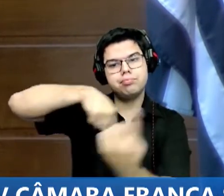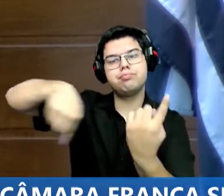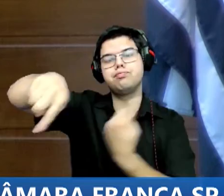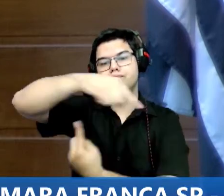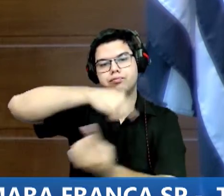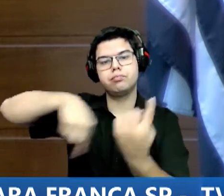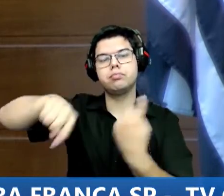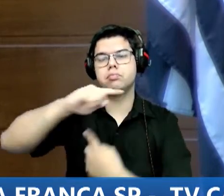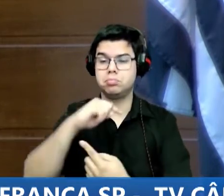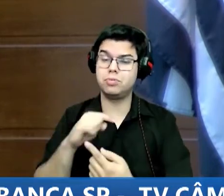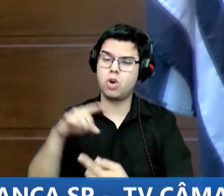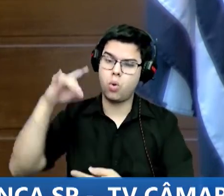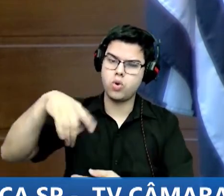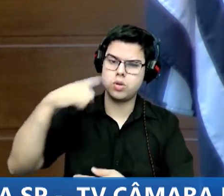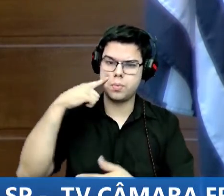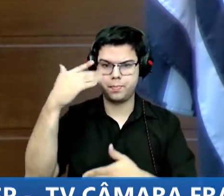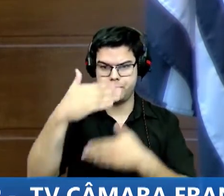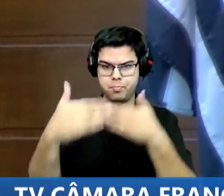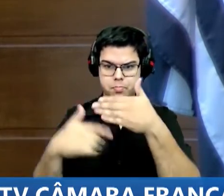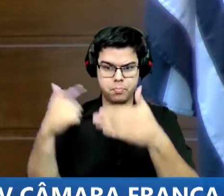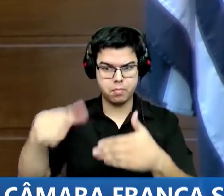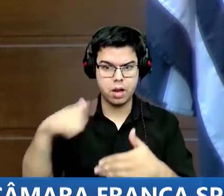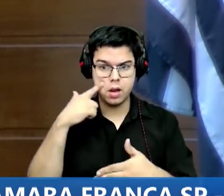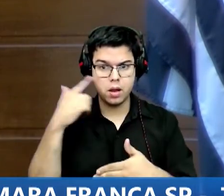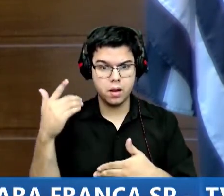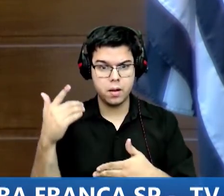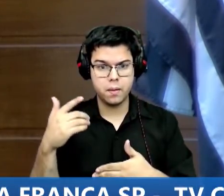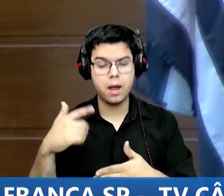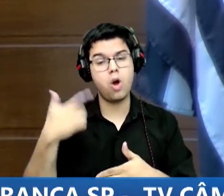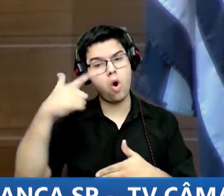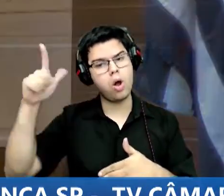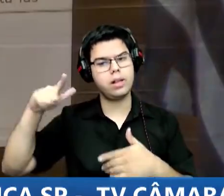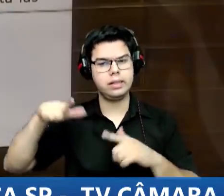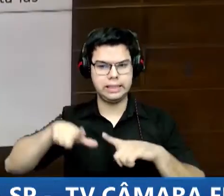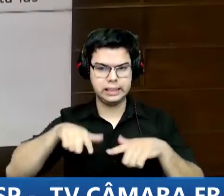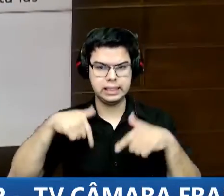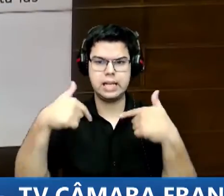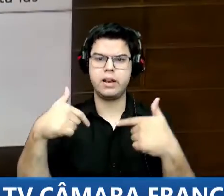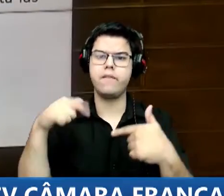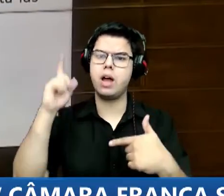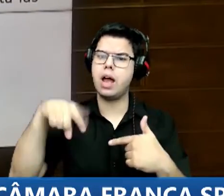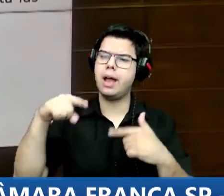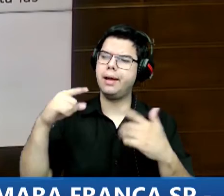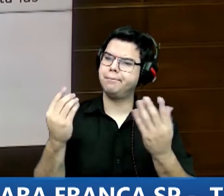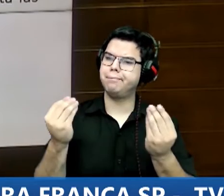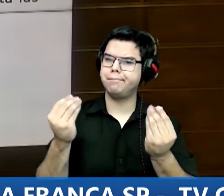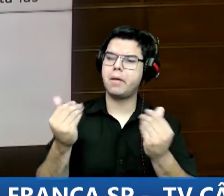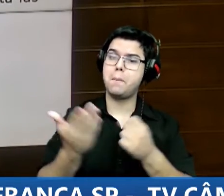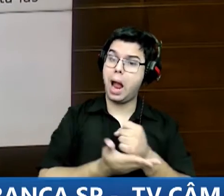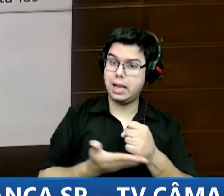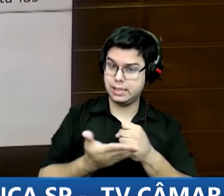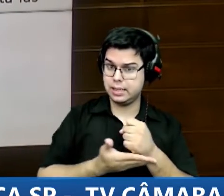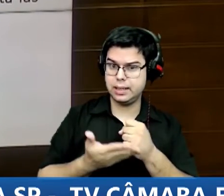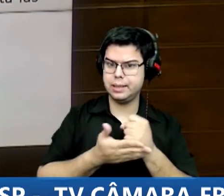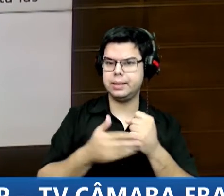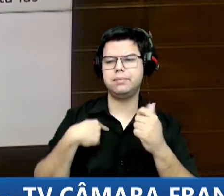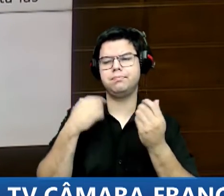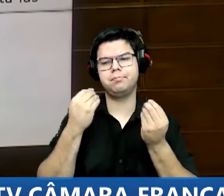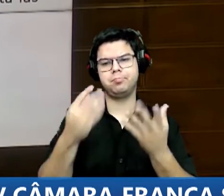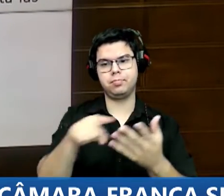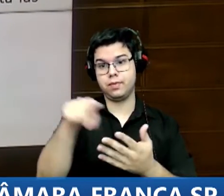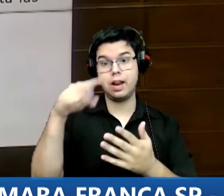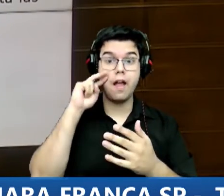era o último, pode passar, não sei se tem mais algum. Acho que as outras iniciativas são mais genéricas. Eu vou deixar depois à disposição